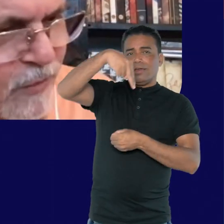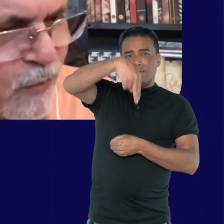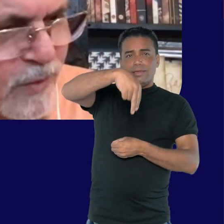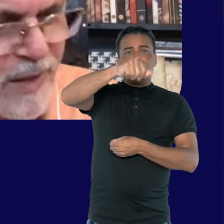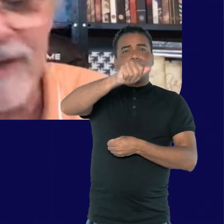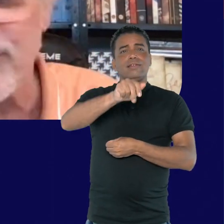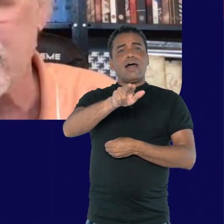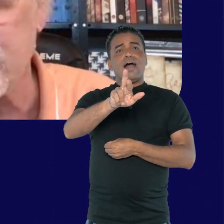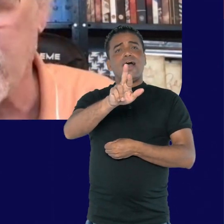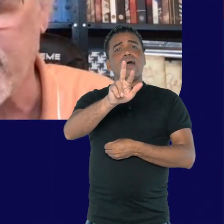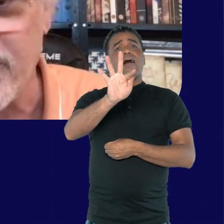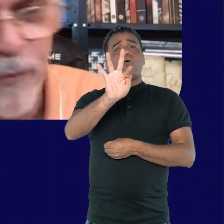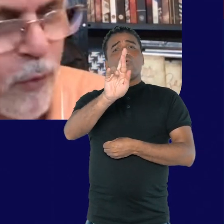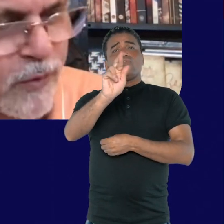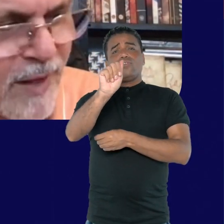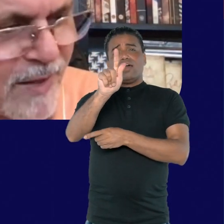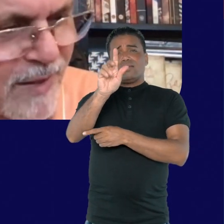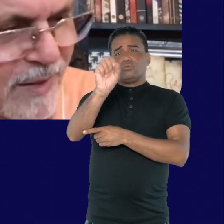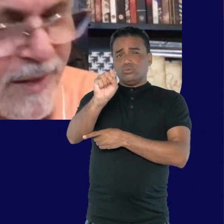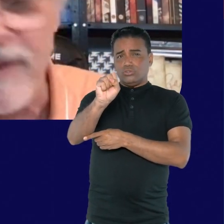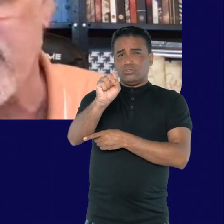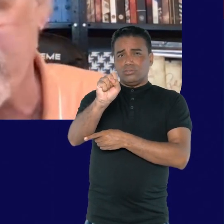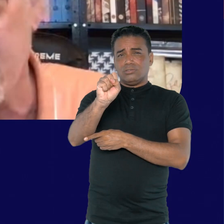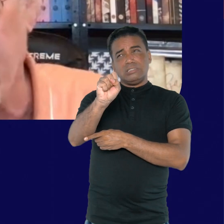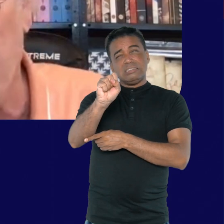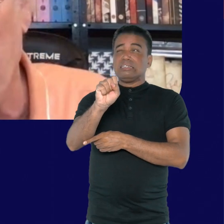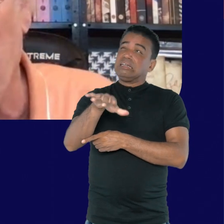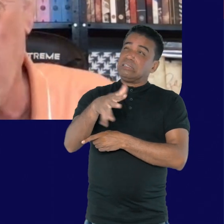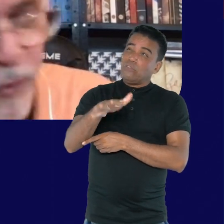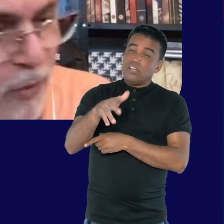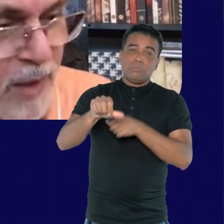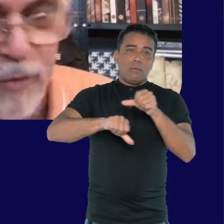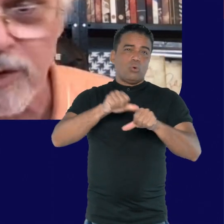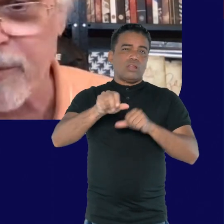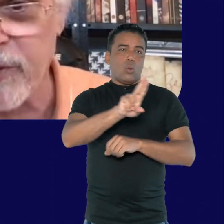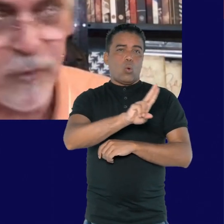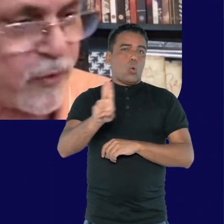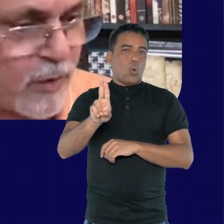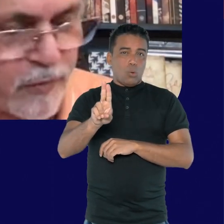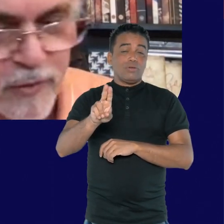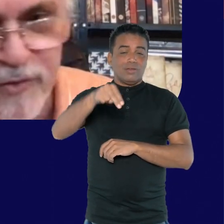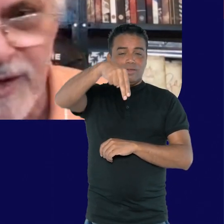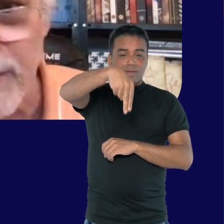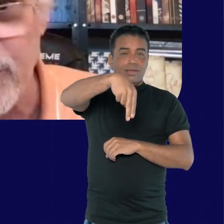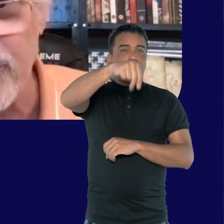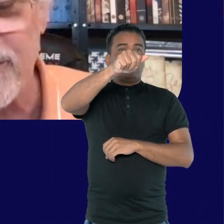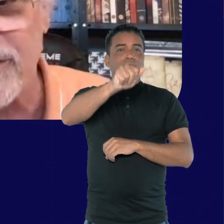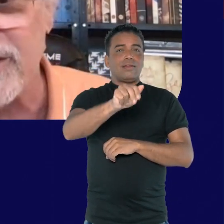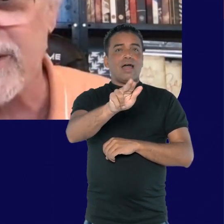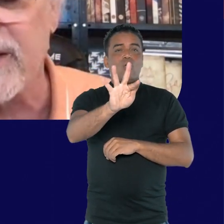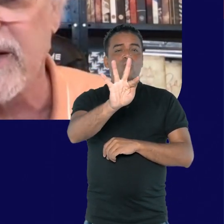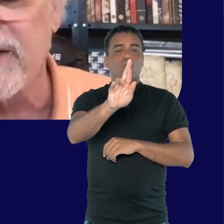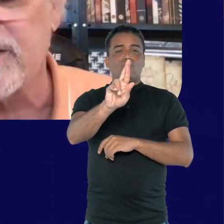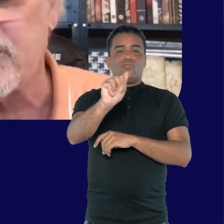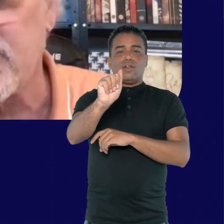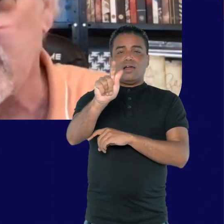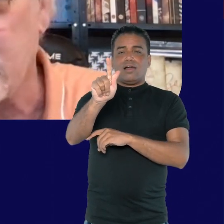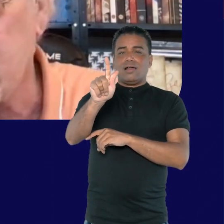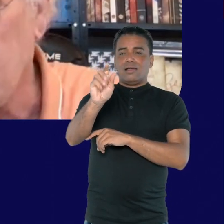Náufragos, tenho vontade de voltar a ele, talvez até para mudar o nome agora, porque Os Náufragos acabou